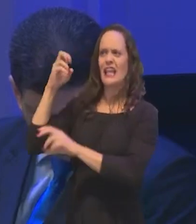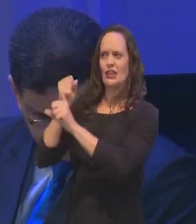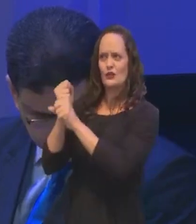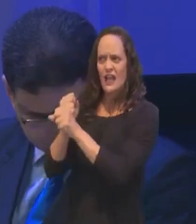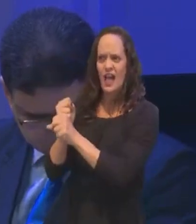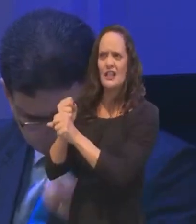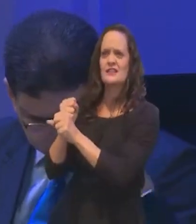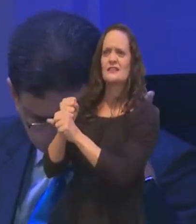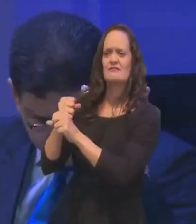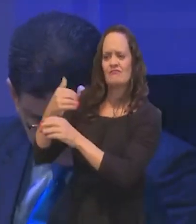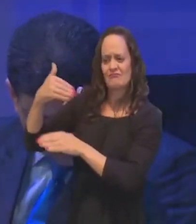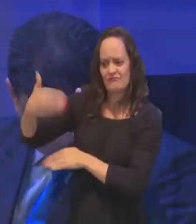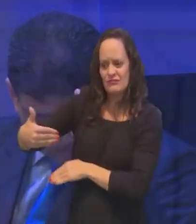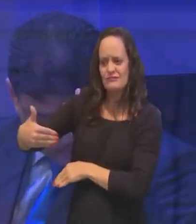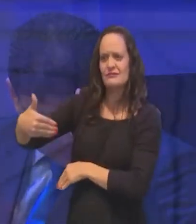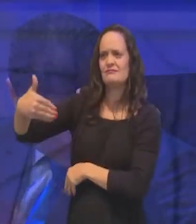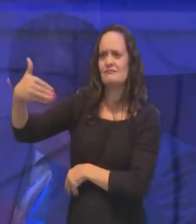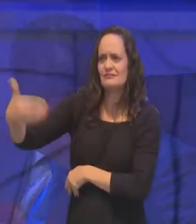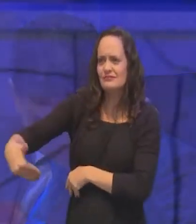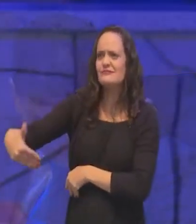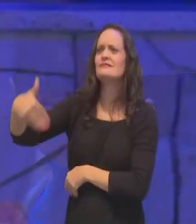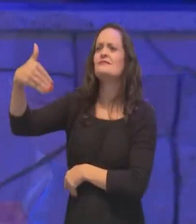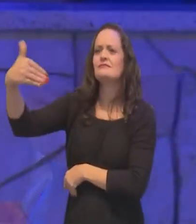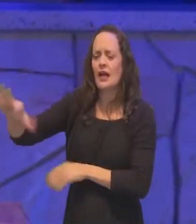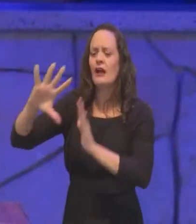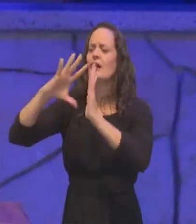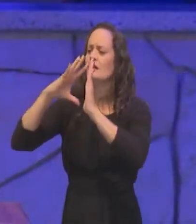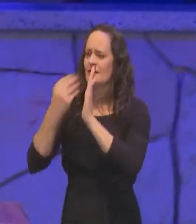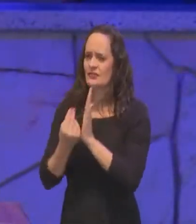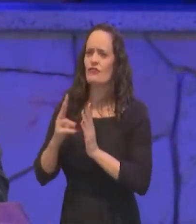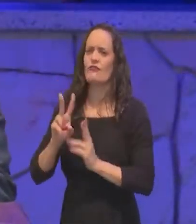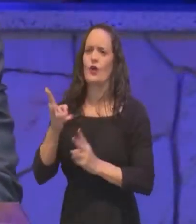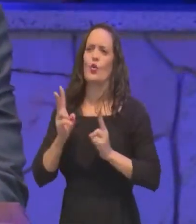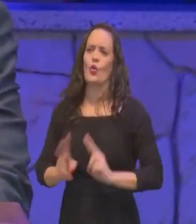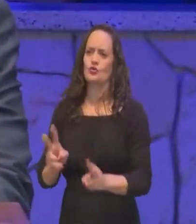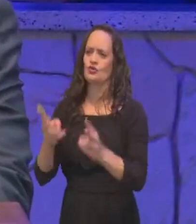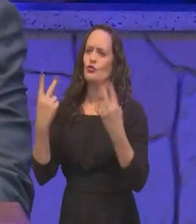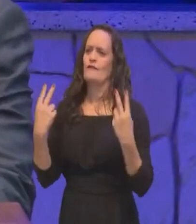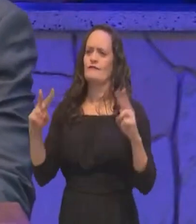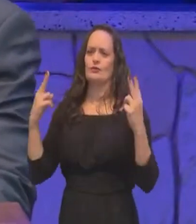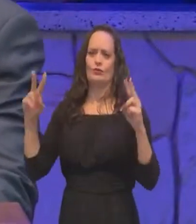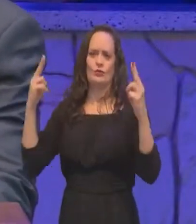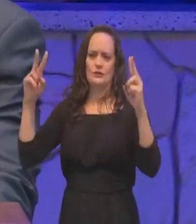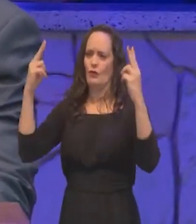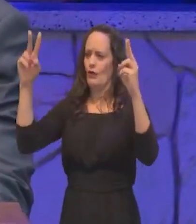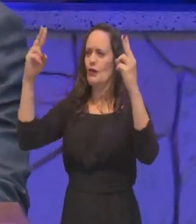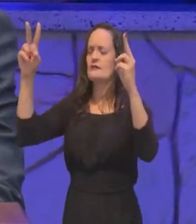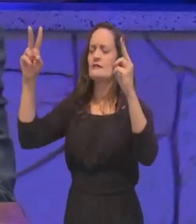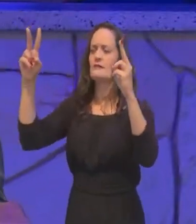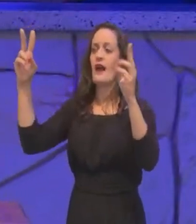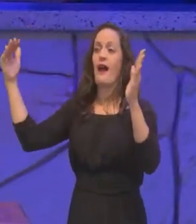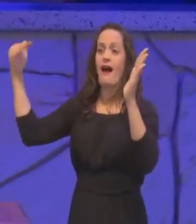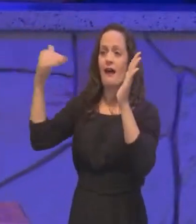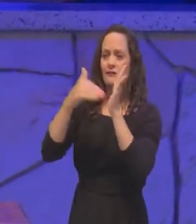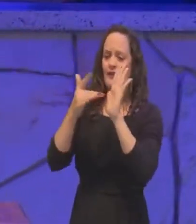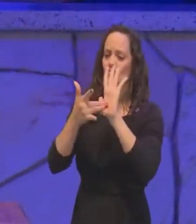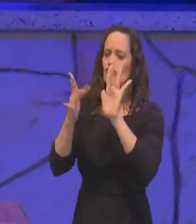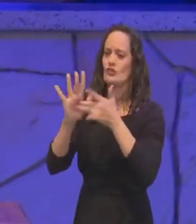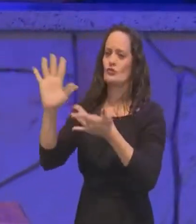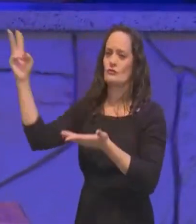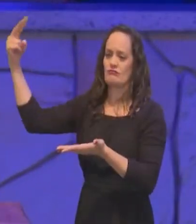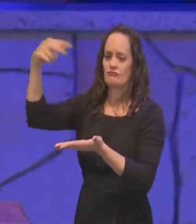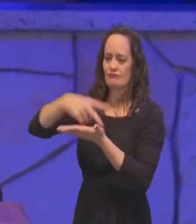ela venceu no primeiro milênio, ela chegou ao segundo milênio e ela continuará vitoriosa até que Cristo venha